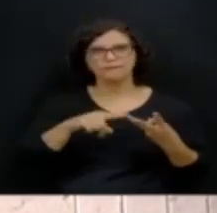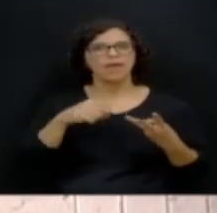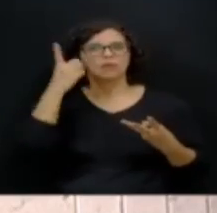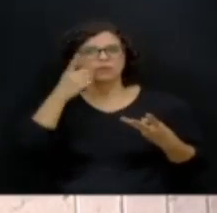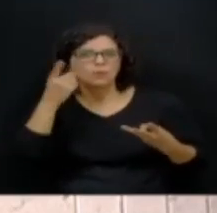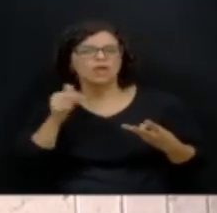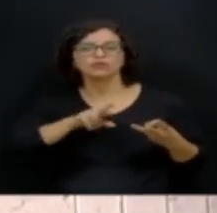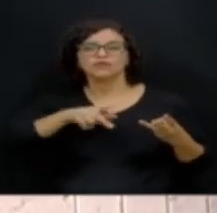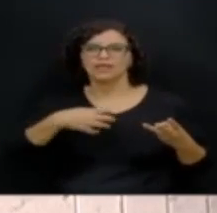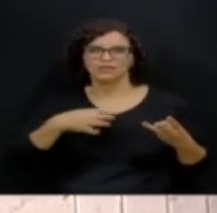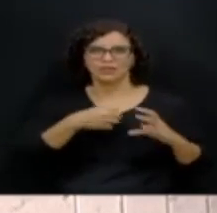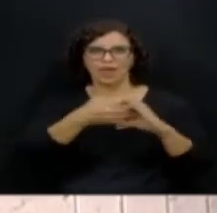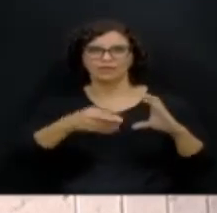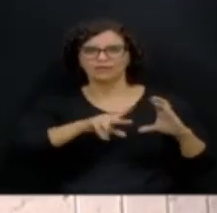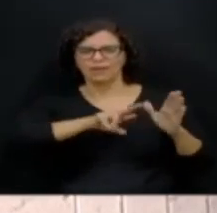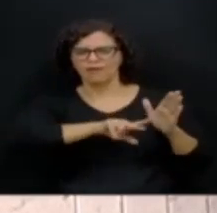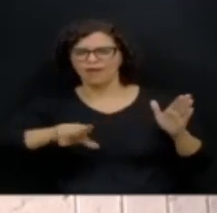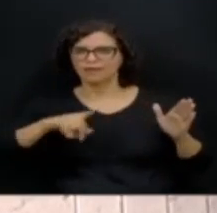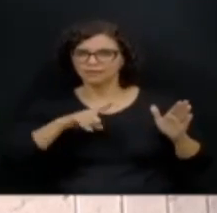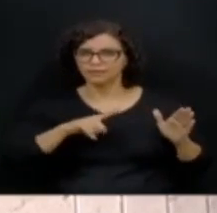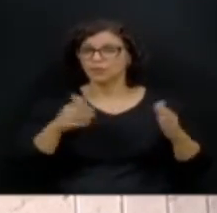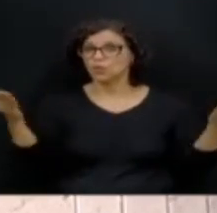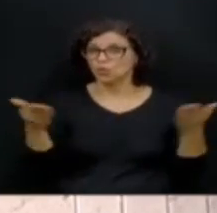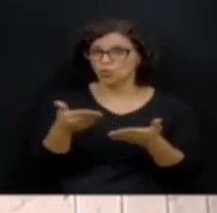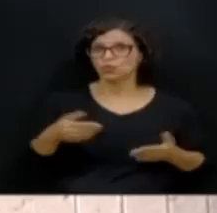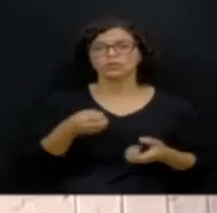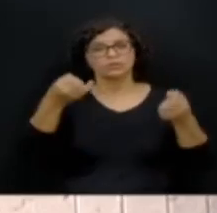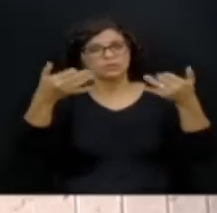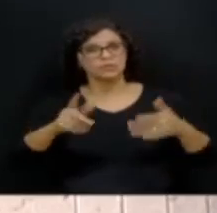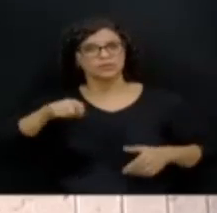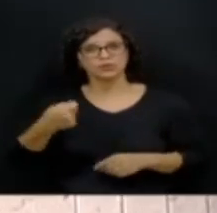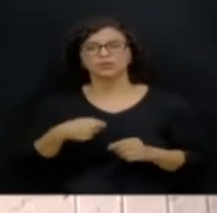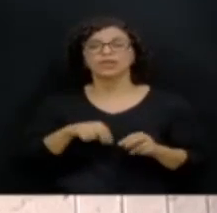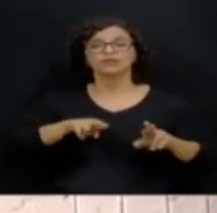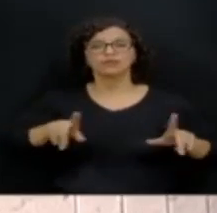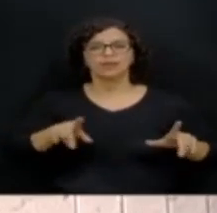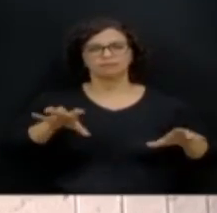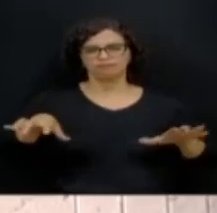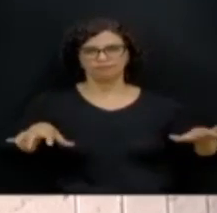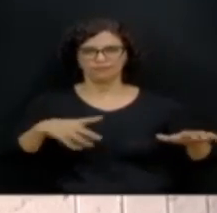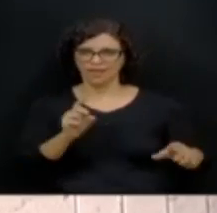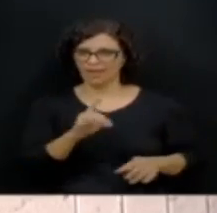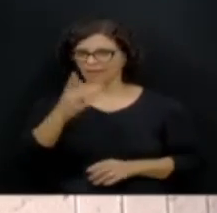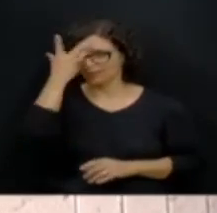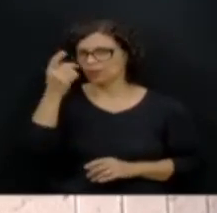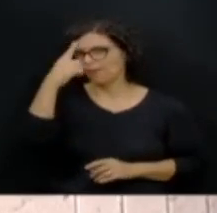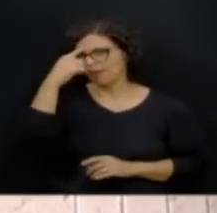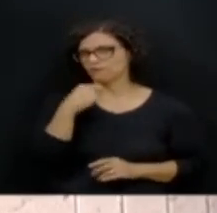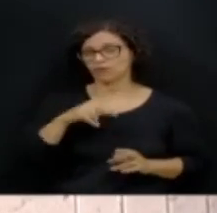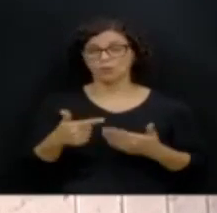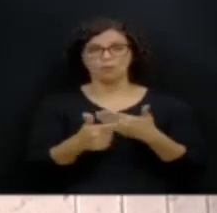outro, um deputado do outro, uma deputada da outra. Hoje eu quero falar um pouquinho dessa diferenciação.